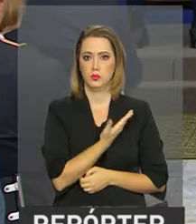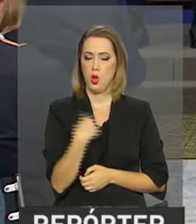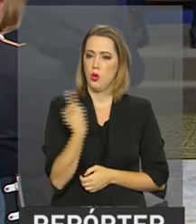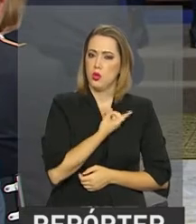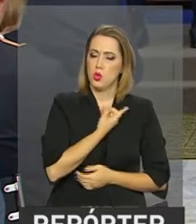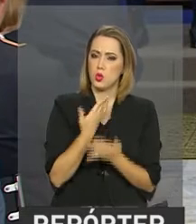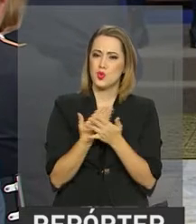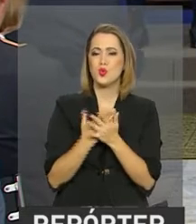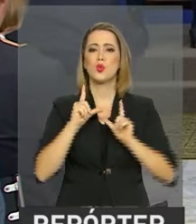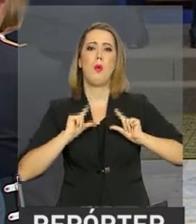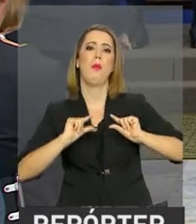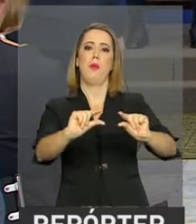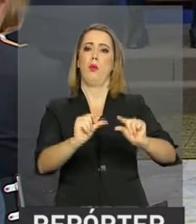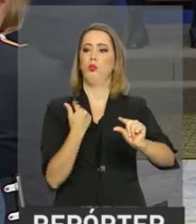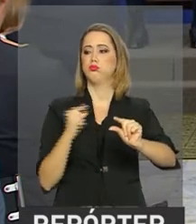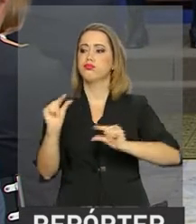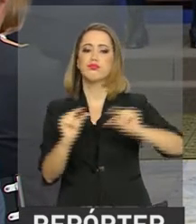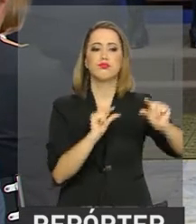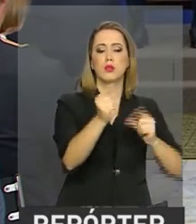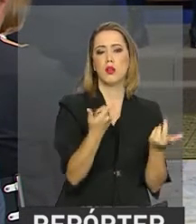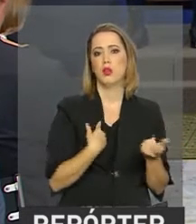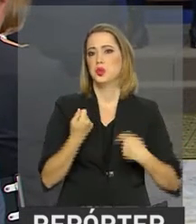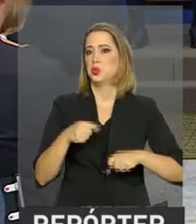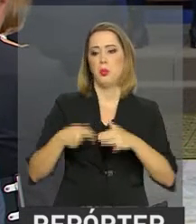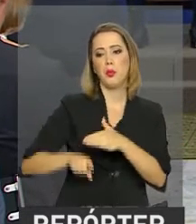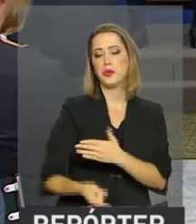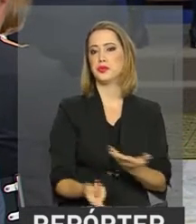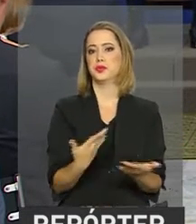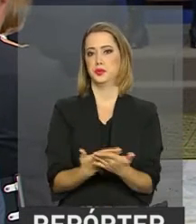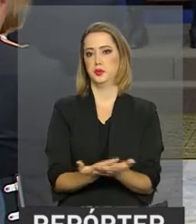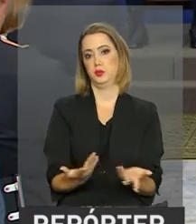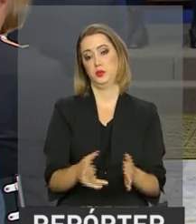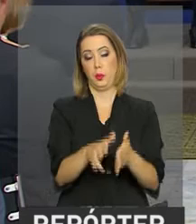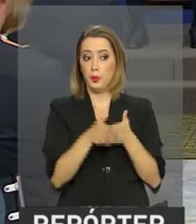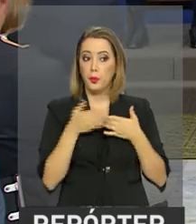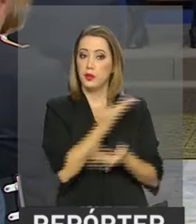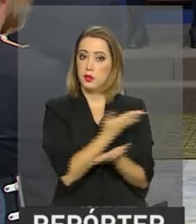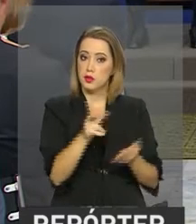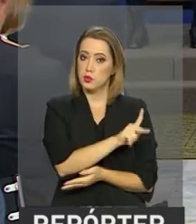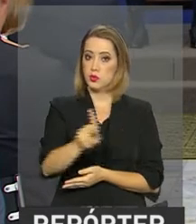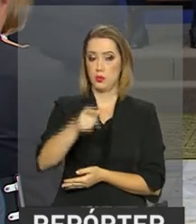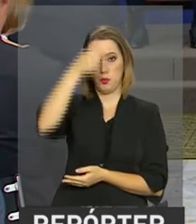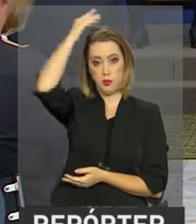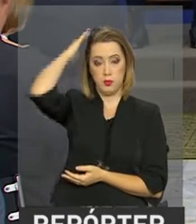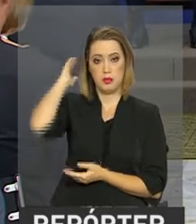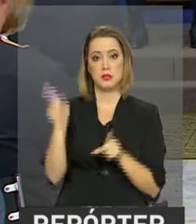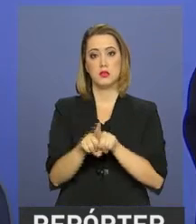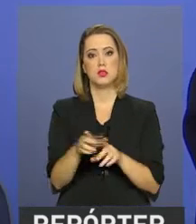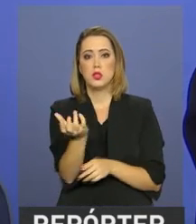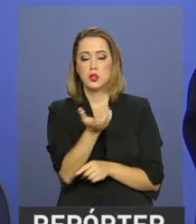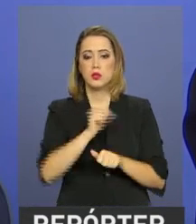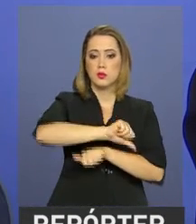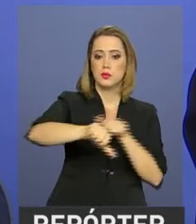aprofundamento e nem embasamento mais sólido de nenhuma área por isso senhor presidente faço parte dos jovens que desejam